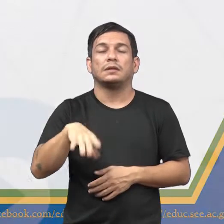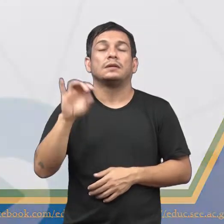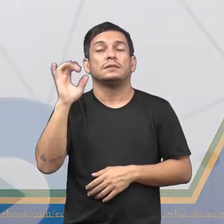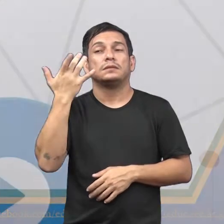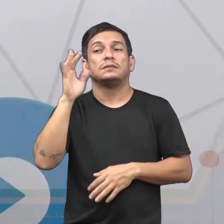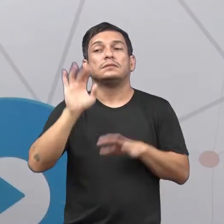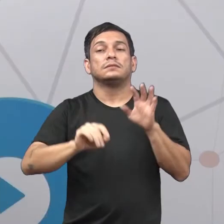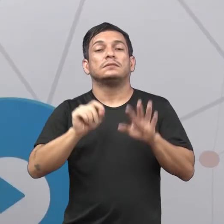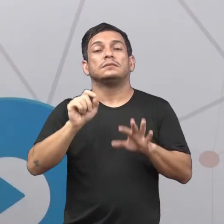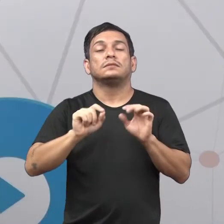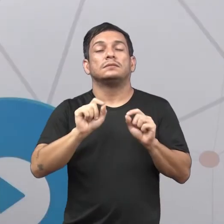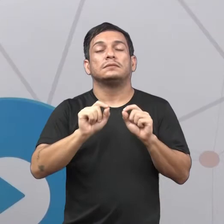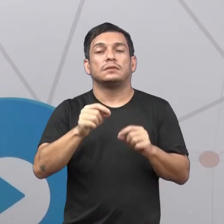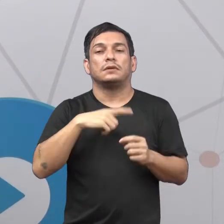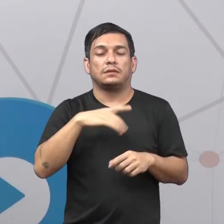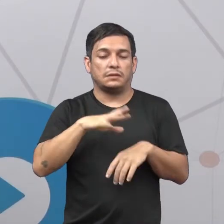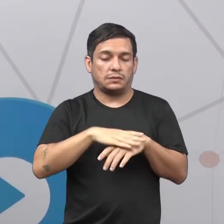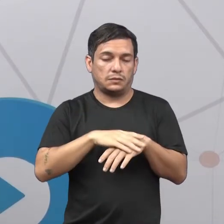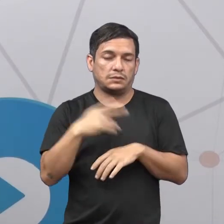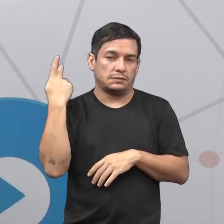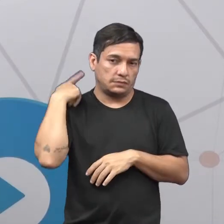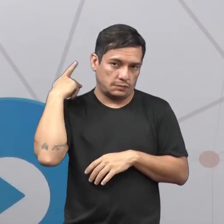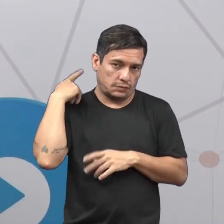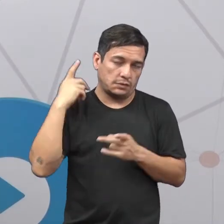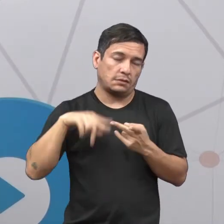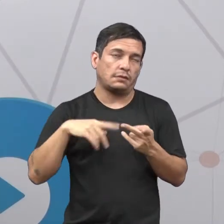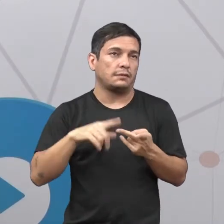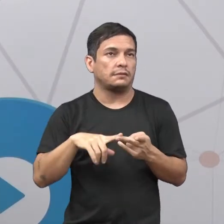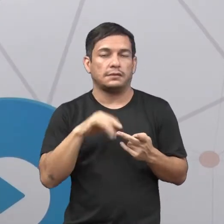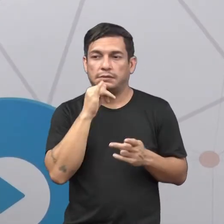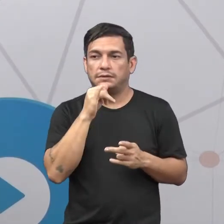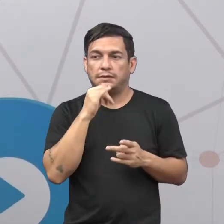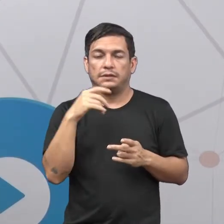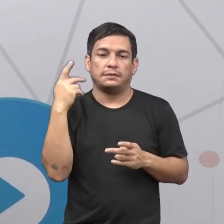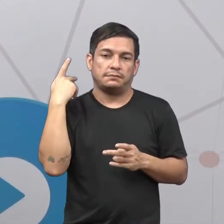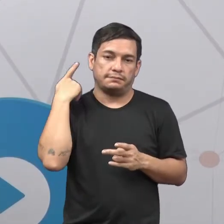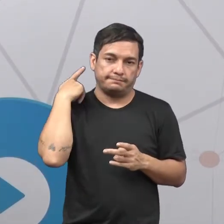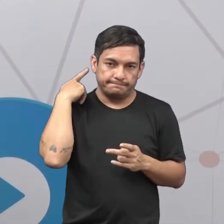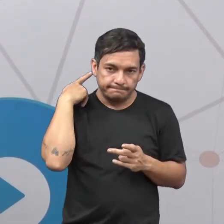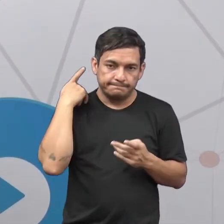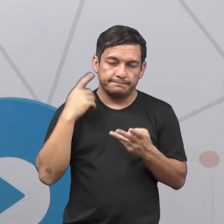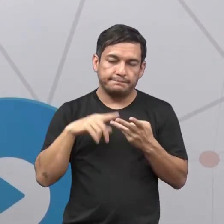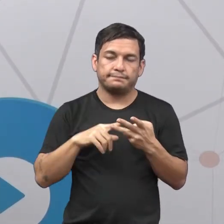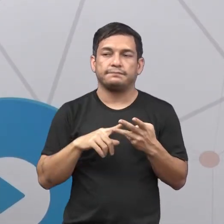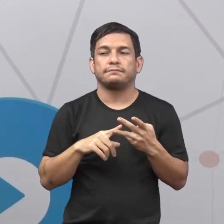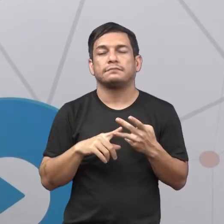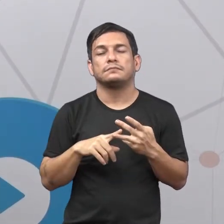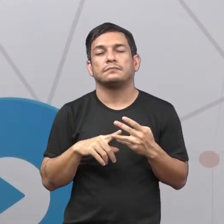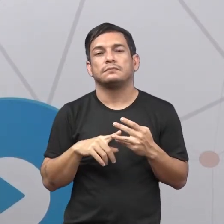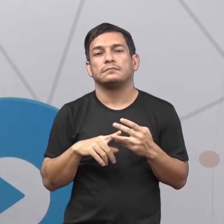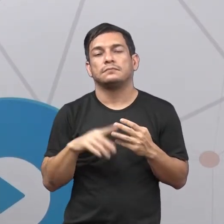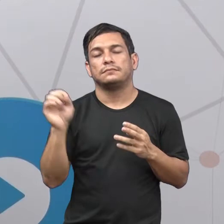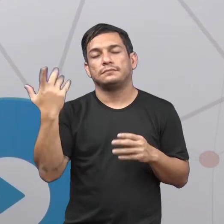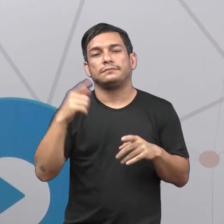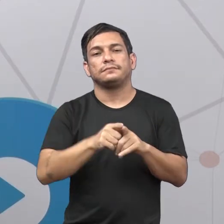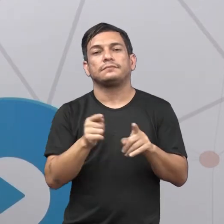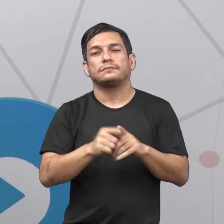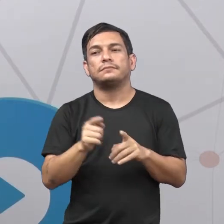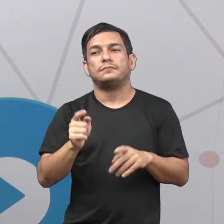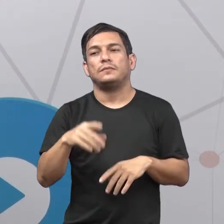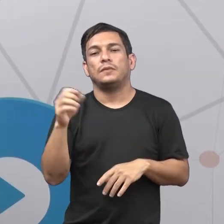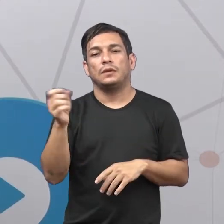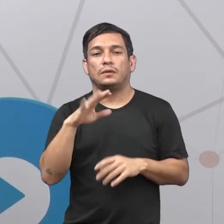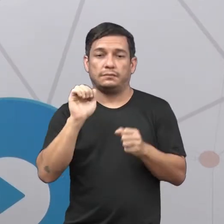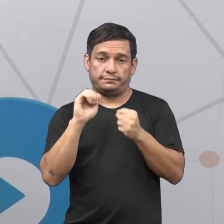ocorre quando você tem alguma doença pulmonar, por exemplo, pneumonia. Também acontece em decorrência do